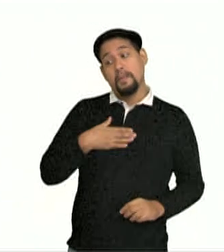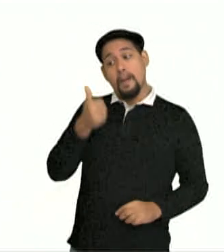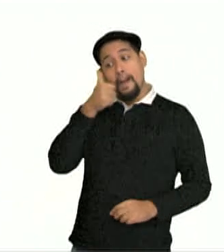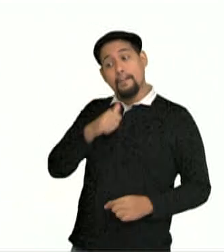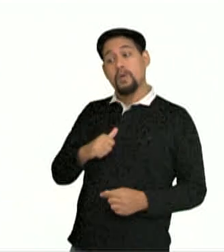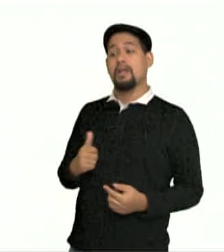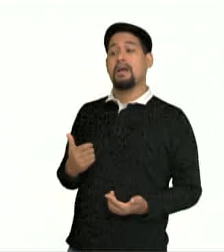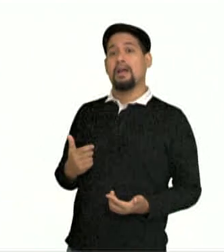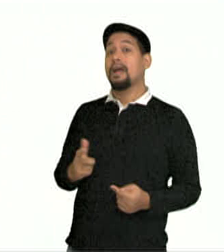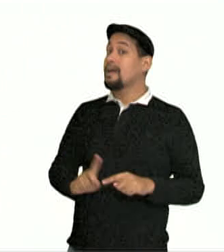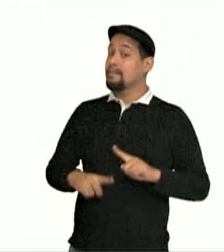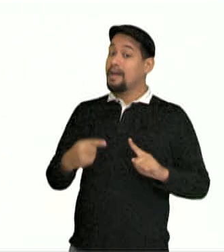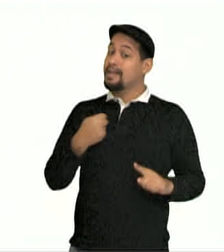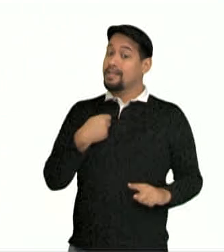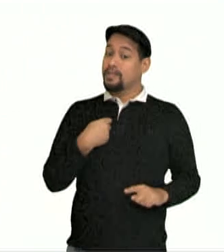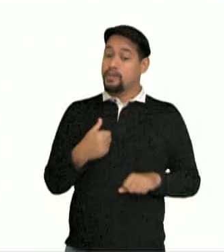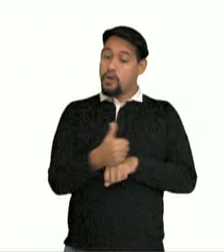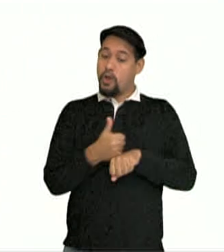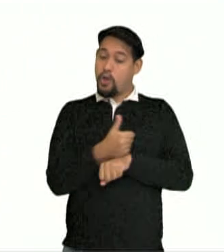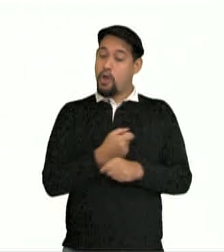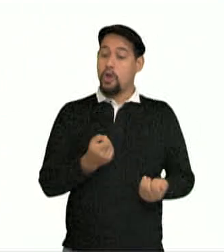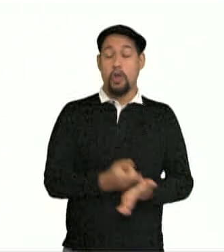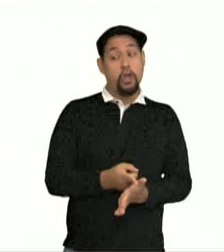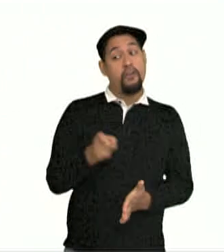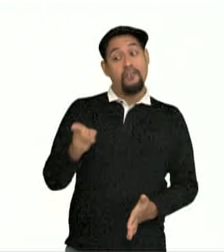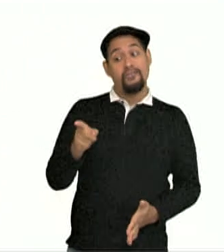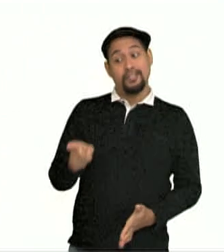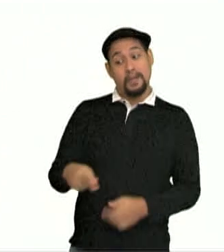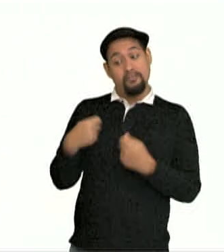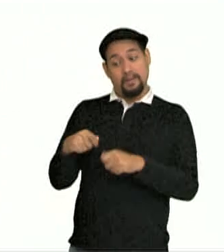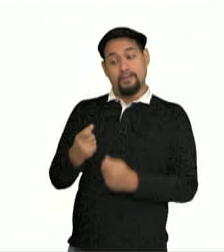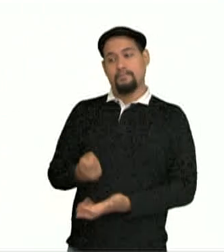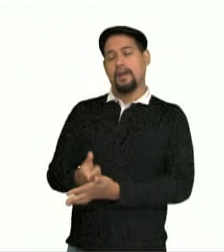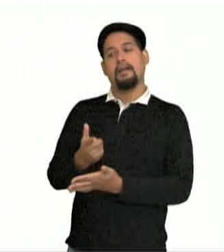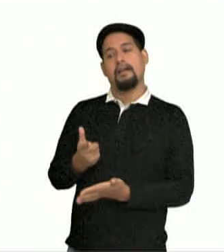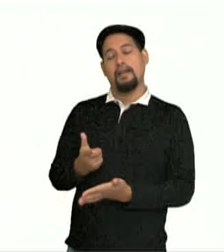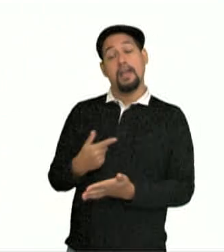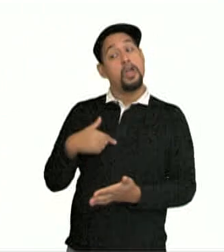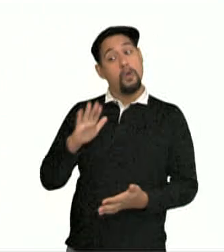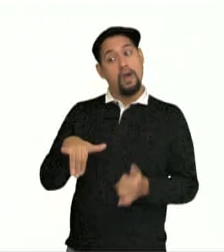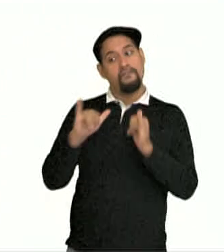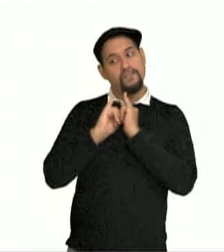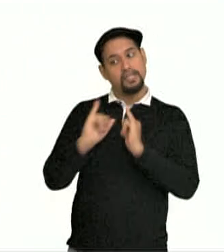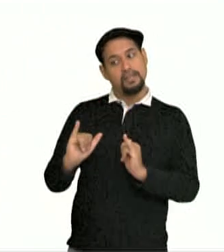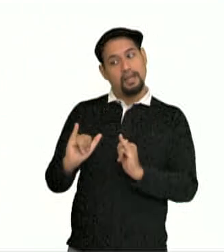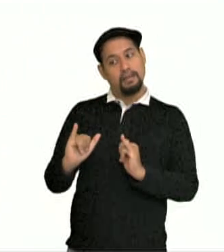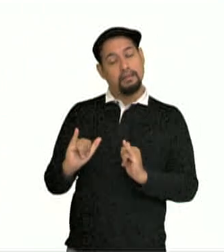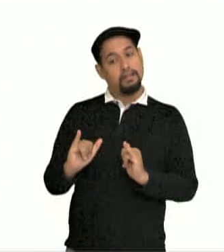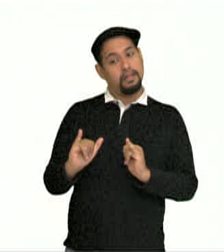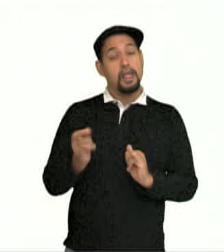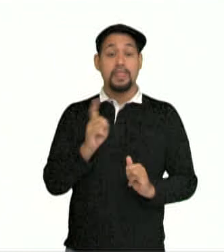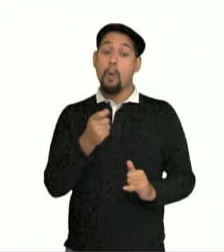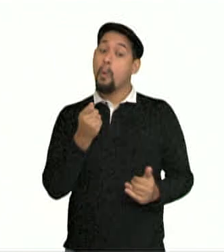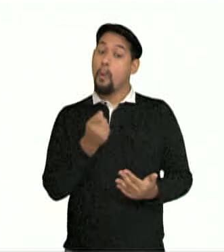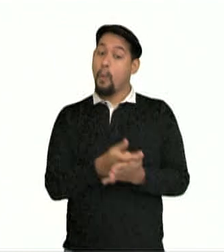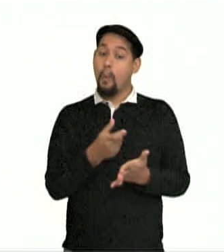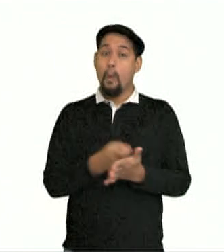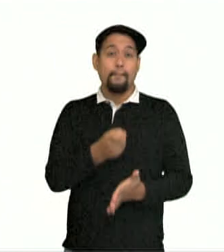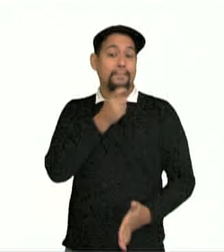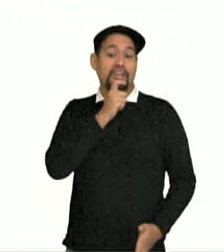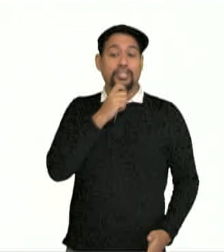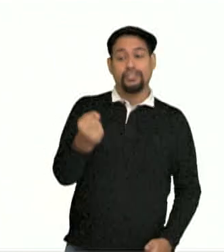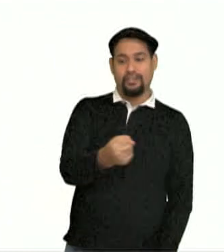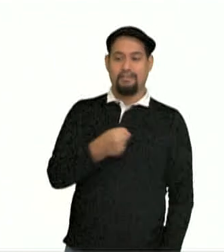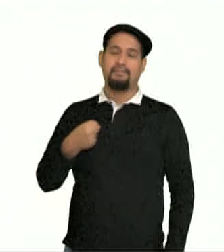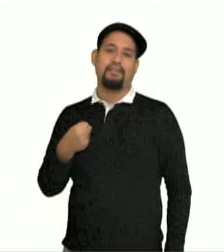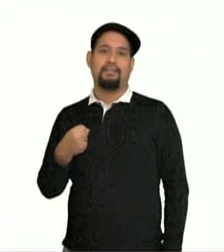mulher. Mas eu sou cobrador profissional e você é devedora. Eu a avisei, não compre essa geladeira, eu não ganho o